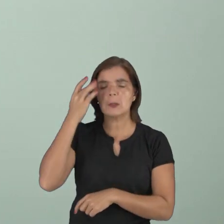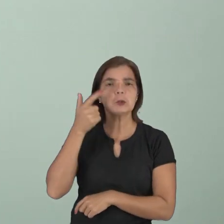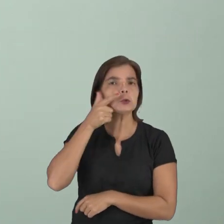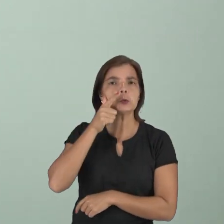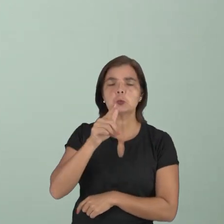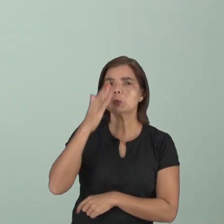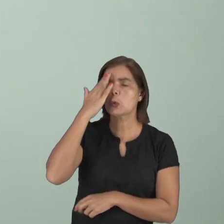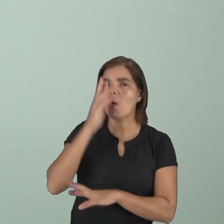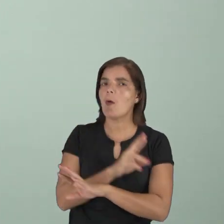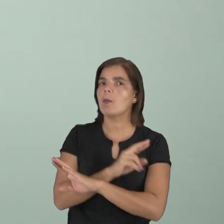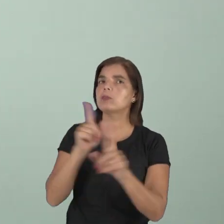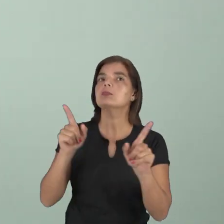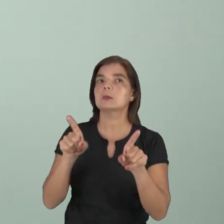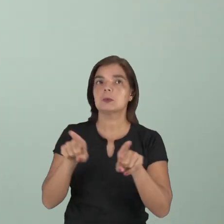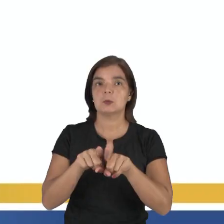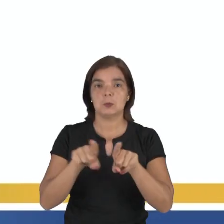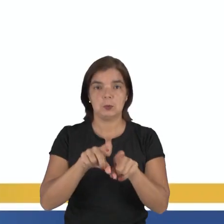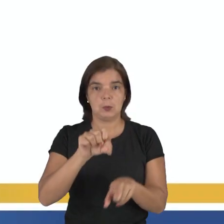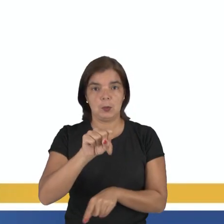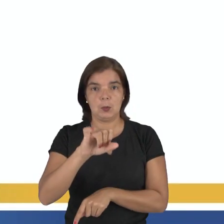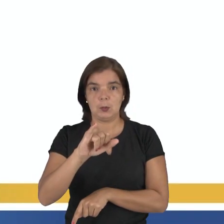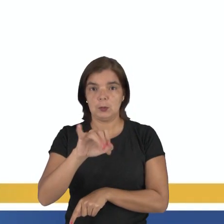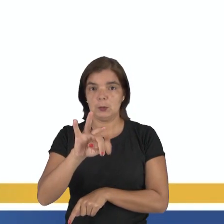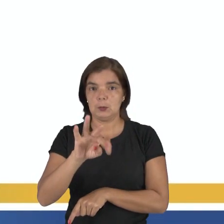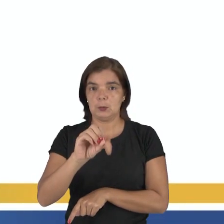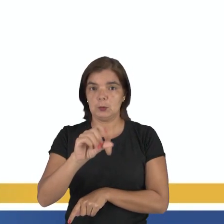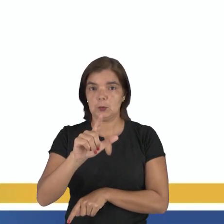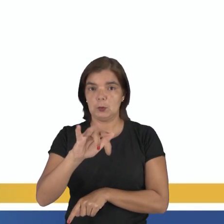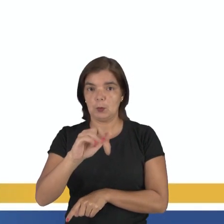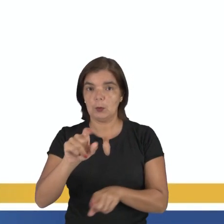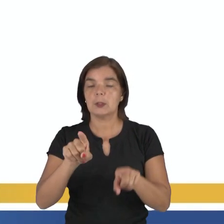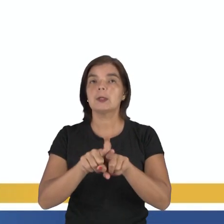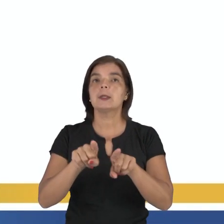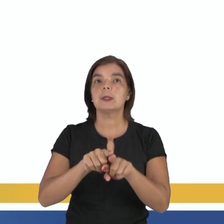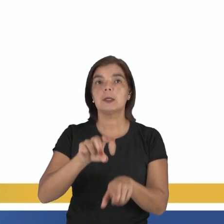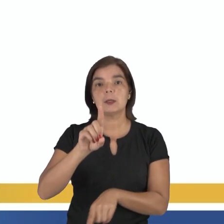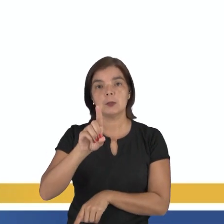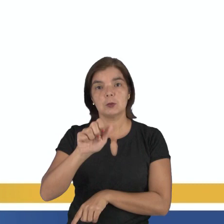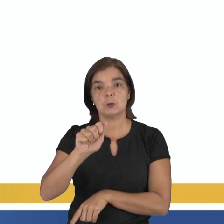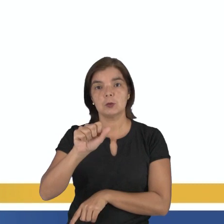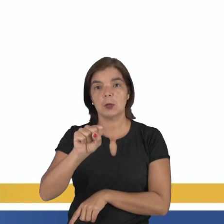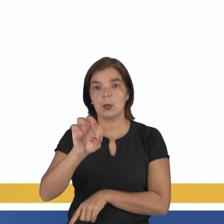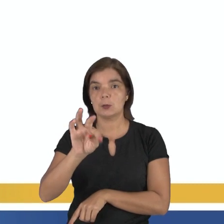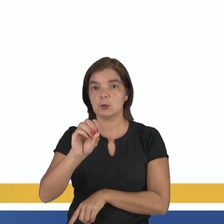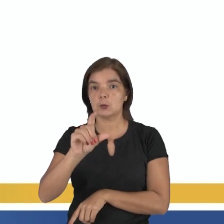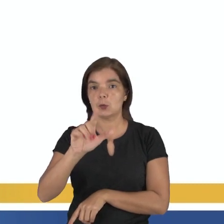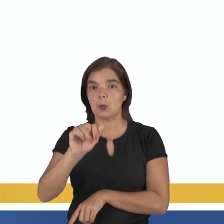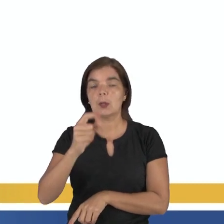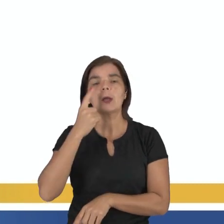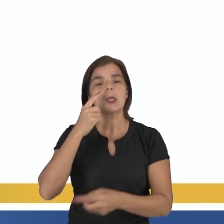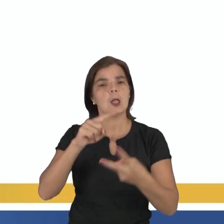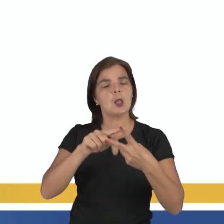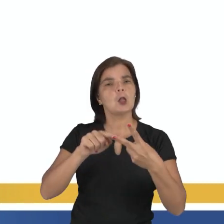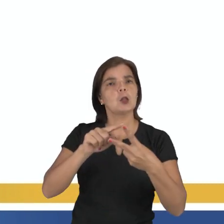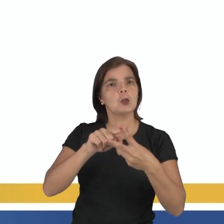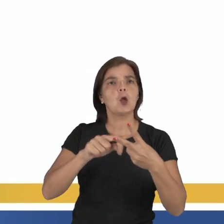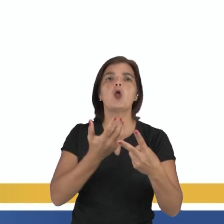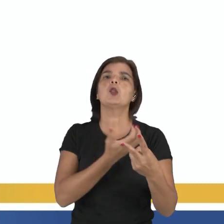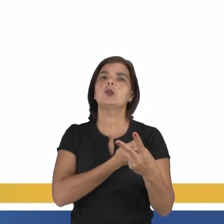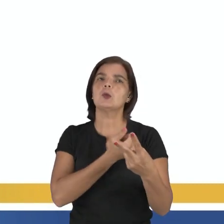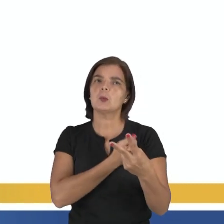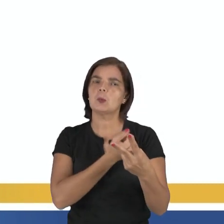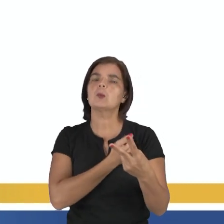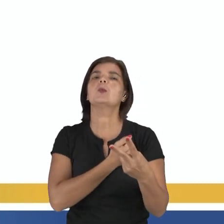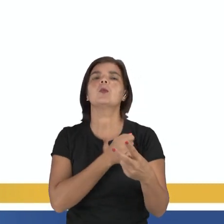não conseguindo diferenciar, que é a pressão sistólica e a diastólica. E aí quando as pessoas também vão medir pressão, verifica que tem dois números